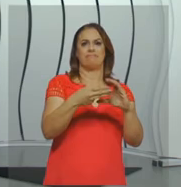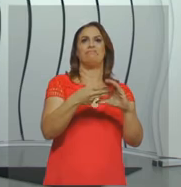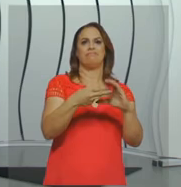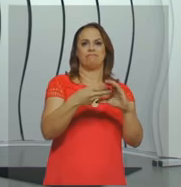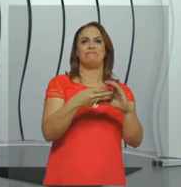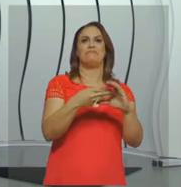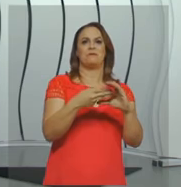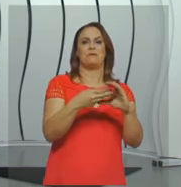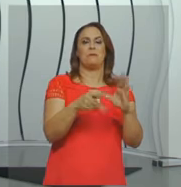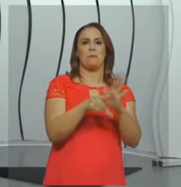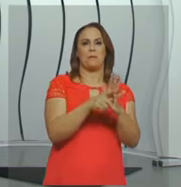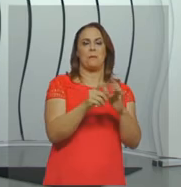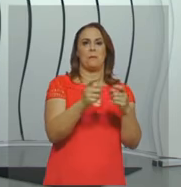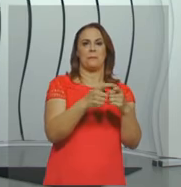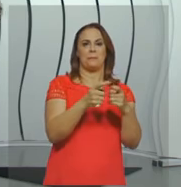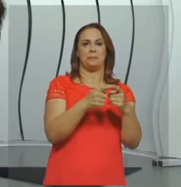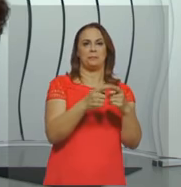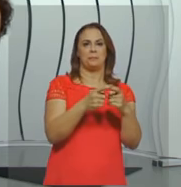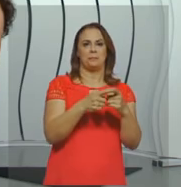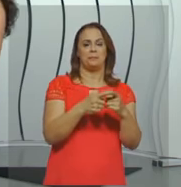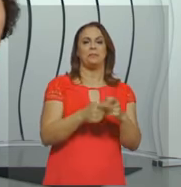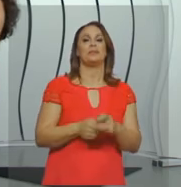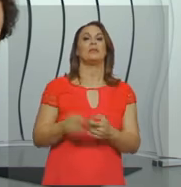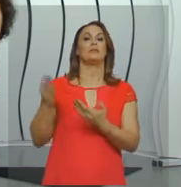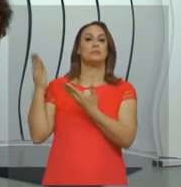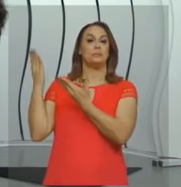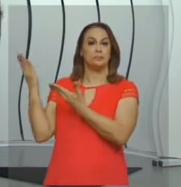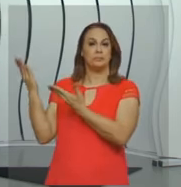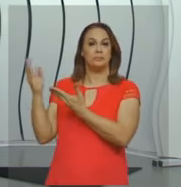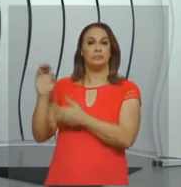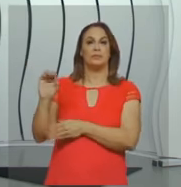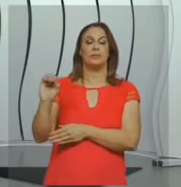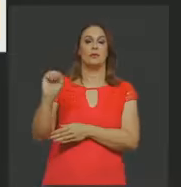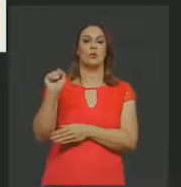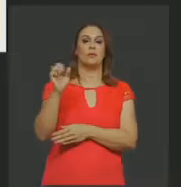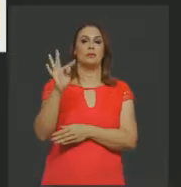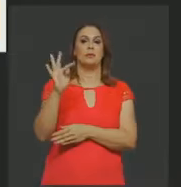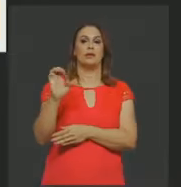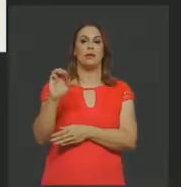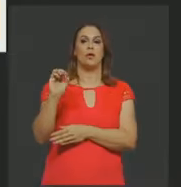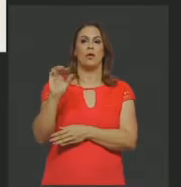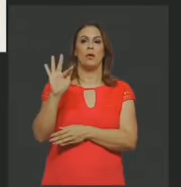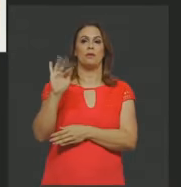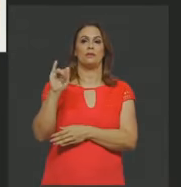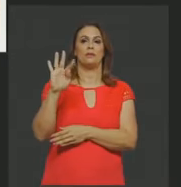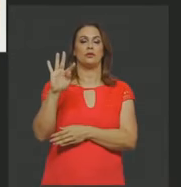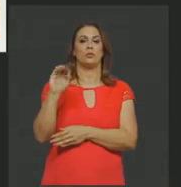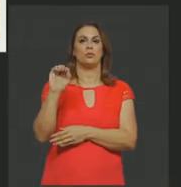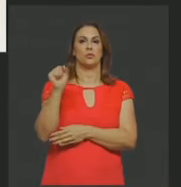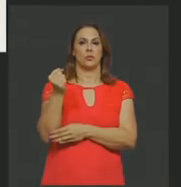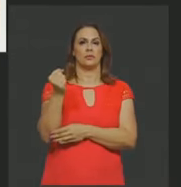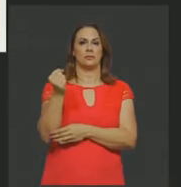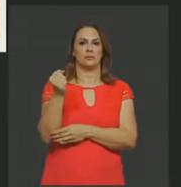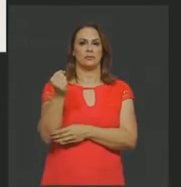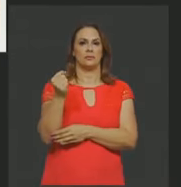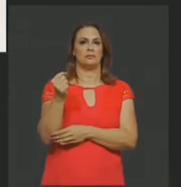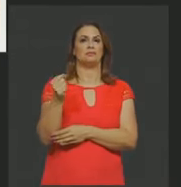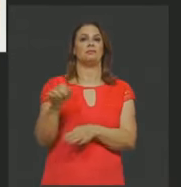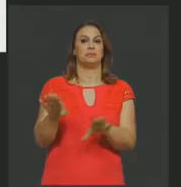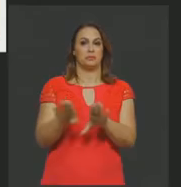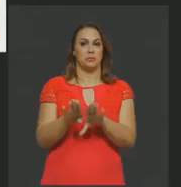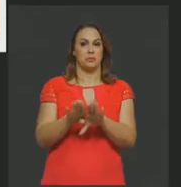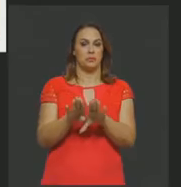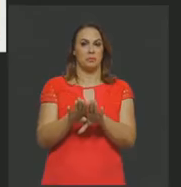que já tem aqui várias ramificações. Tudo isso numa matriz. Essa matriz, que é a substância